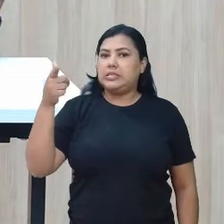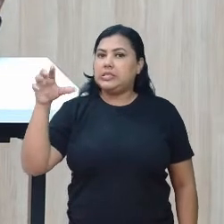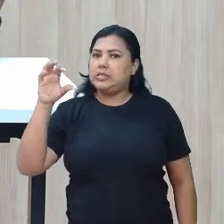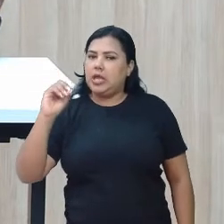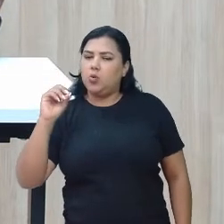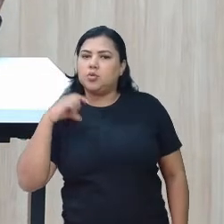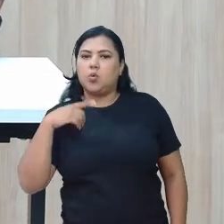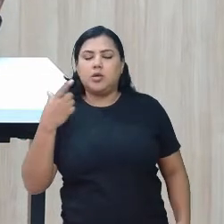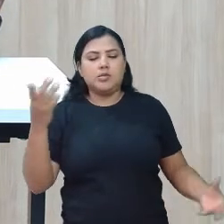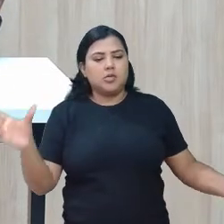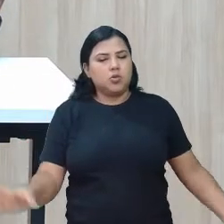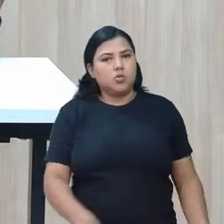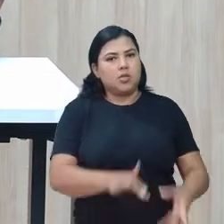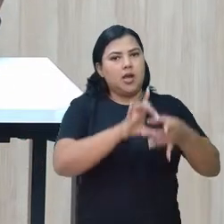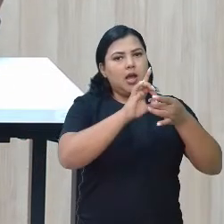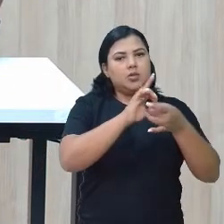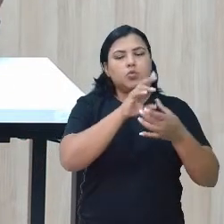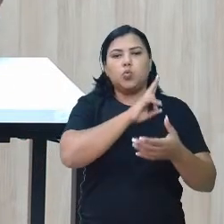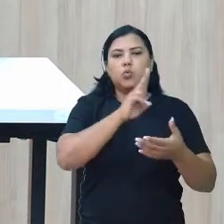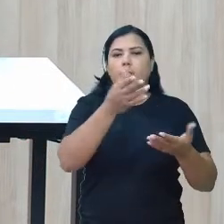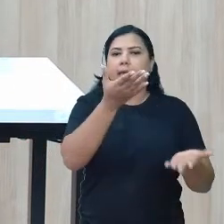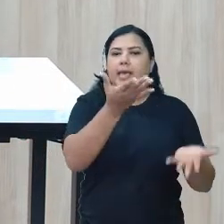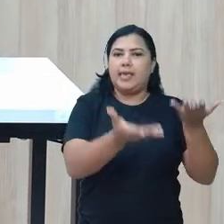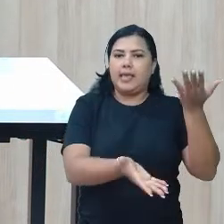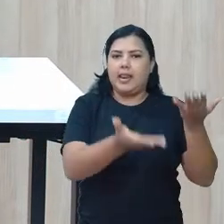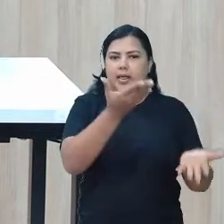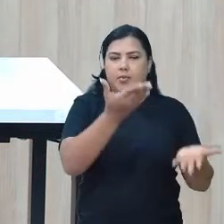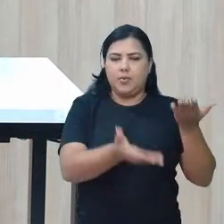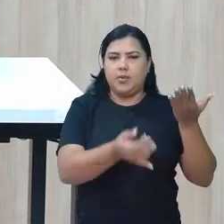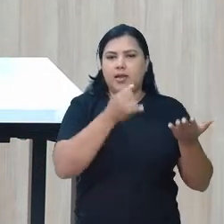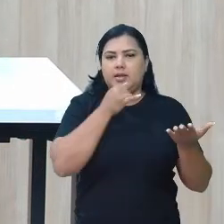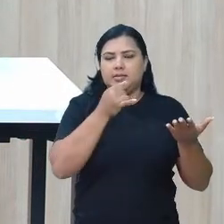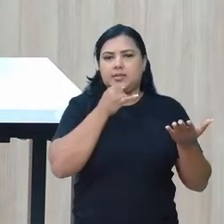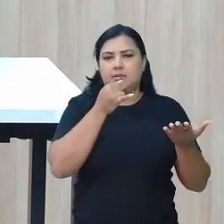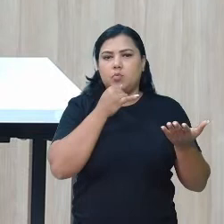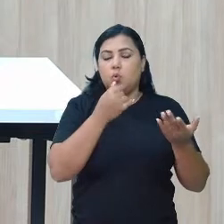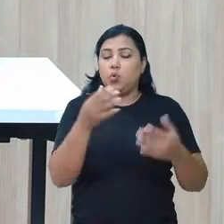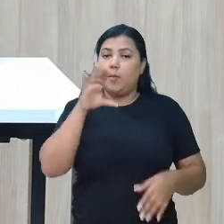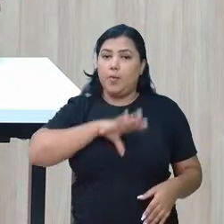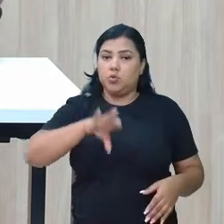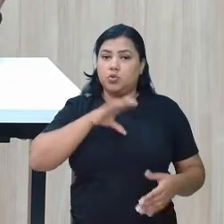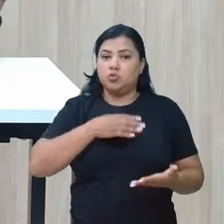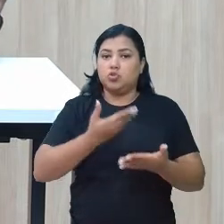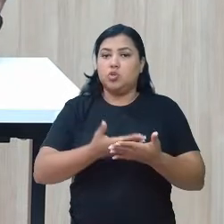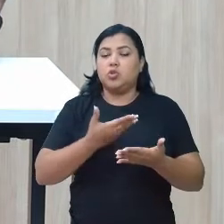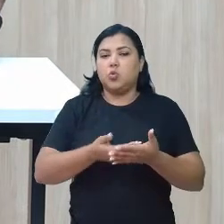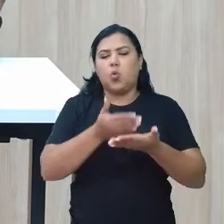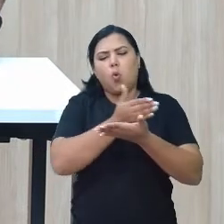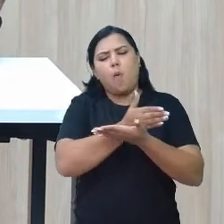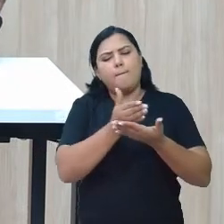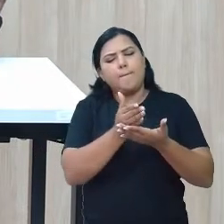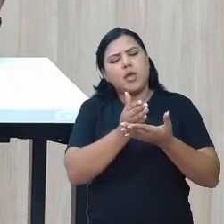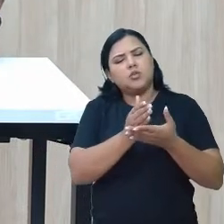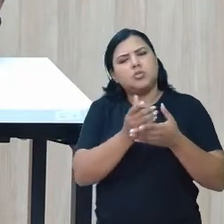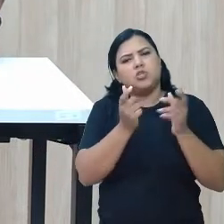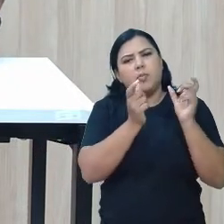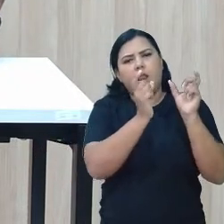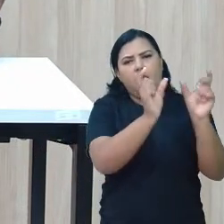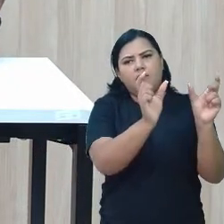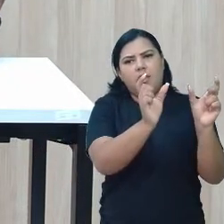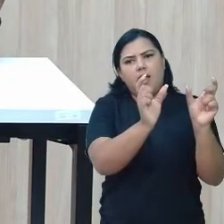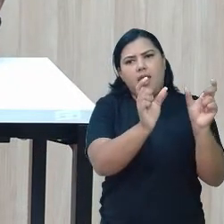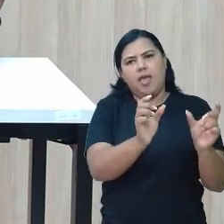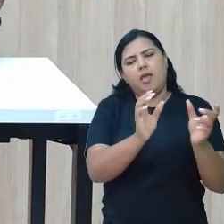com o nome equilíbrio. Então, você pega lá, que é muito estudado em português, né, na língua portuguesa, o comecinho das palavras são iguais. Então, se